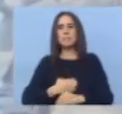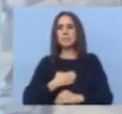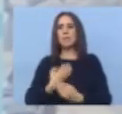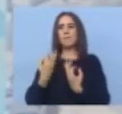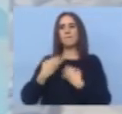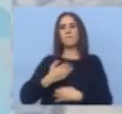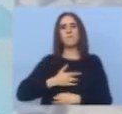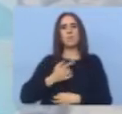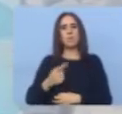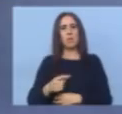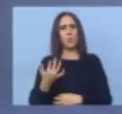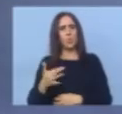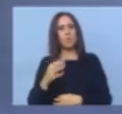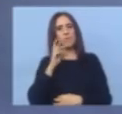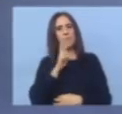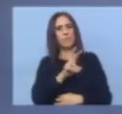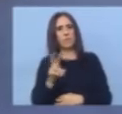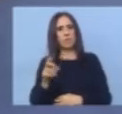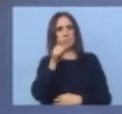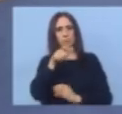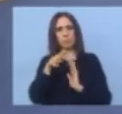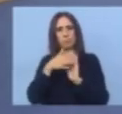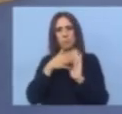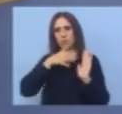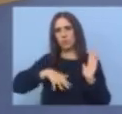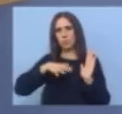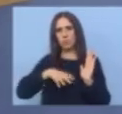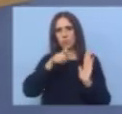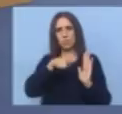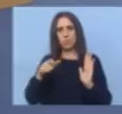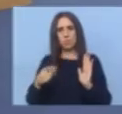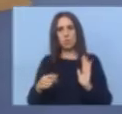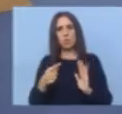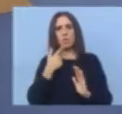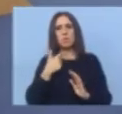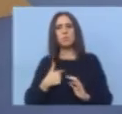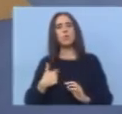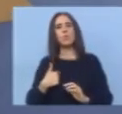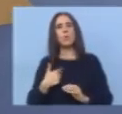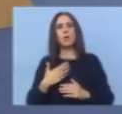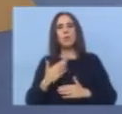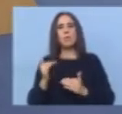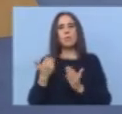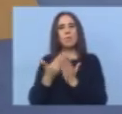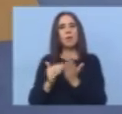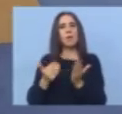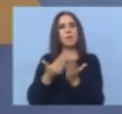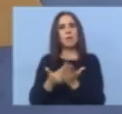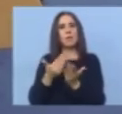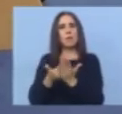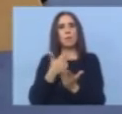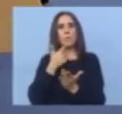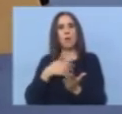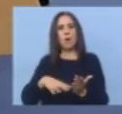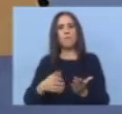amadas. E é impressionante ver que todos os testemunhos que as pessoas dão eu fui muito numa perspectiva de dar, mas acabei por